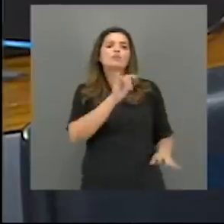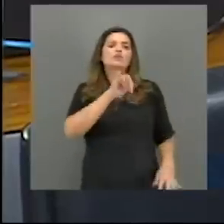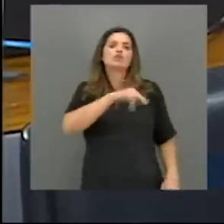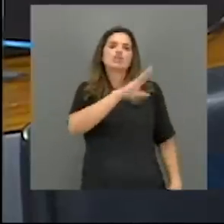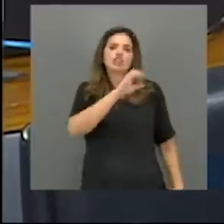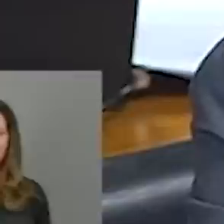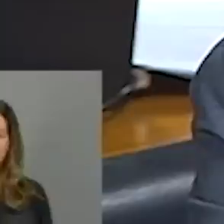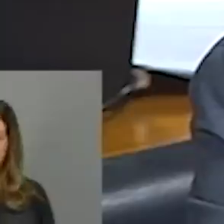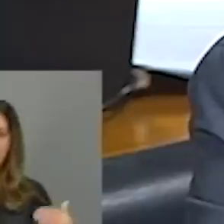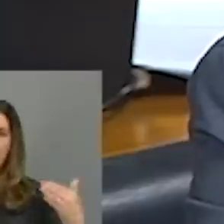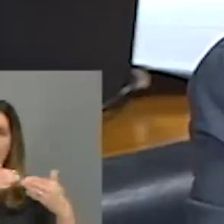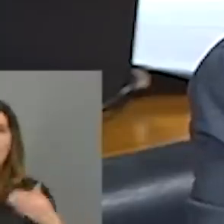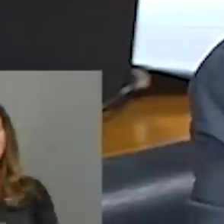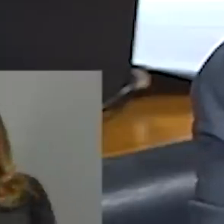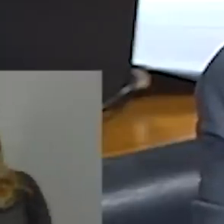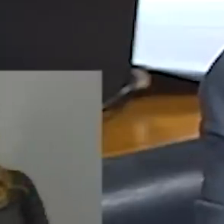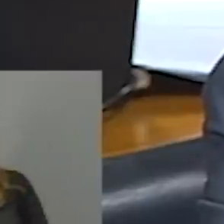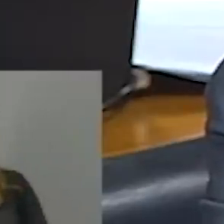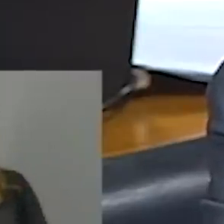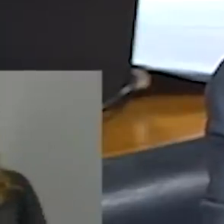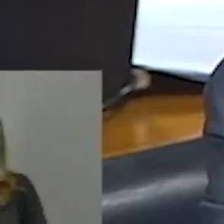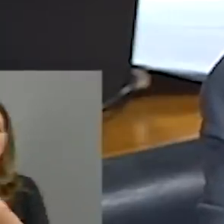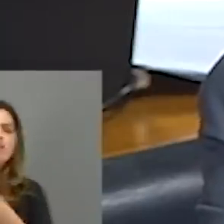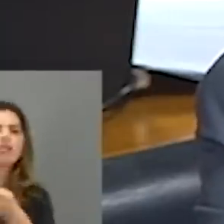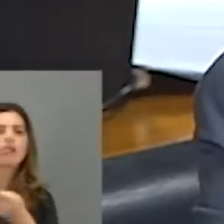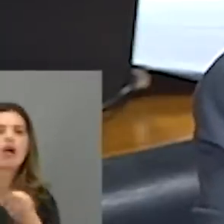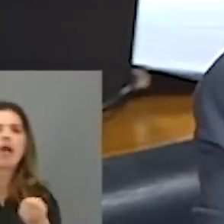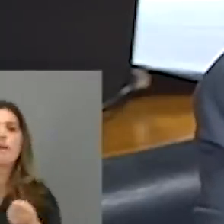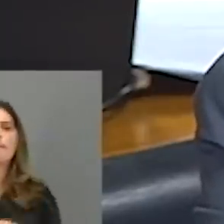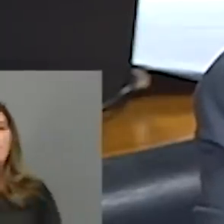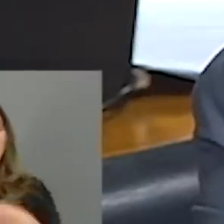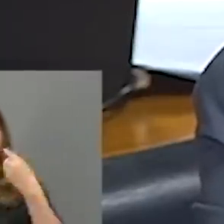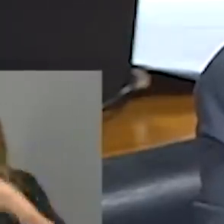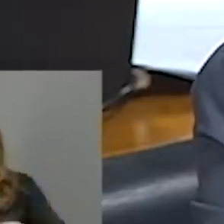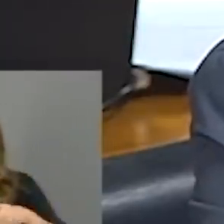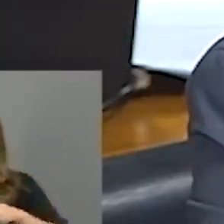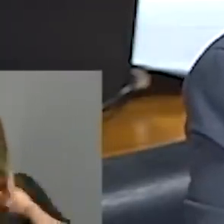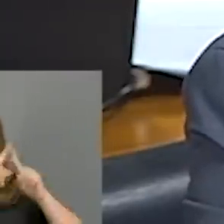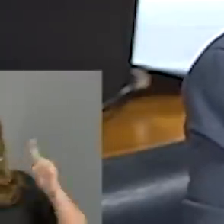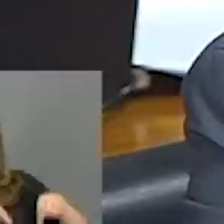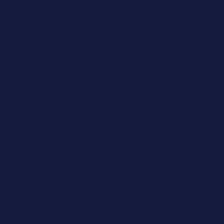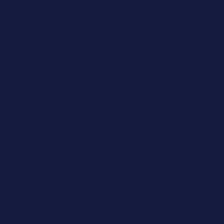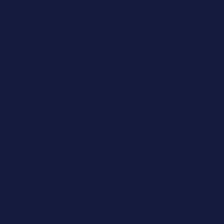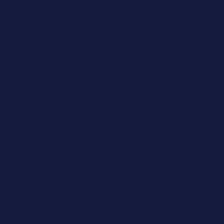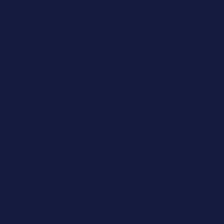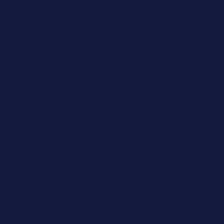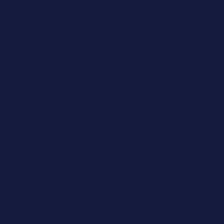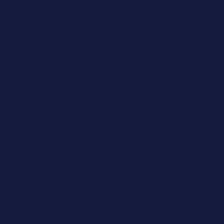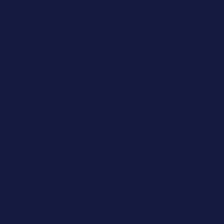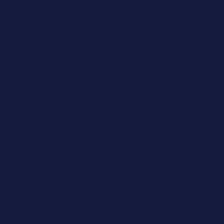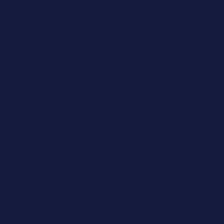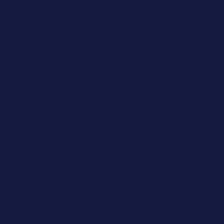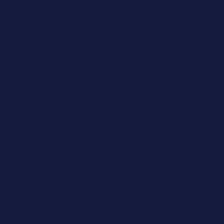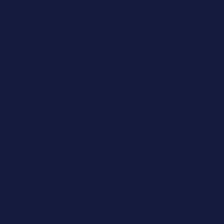interesses políticos, é utilizar os cargos de primeiro, de segundo, de terceiro escalão para formar base parlamentar.